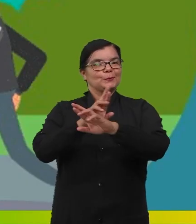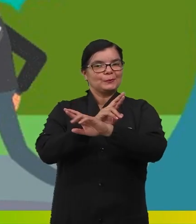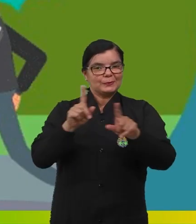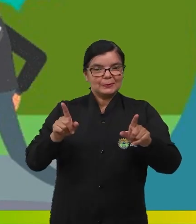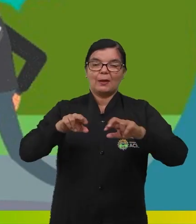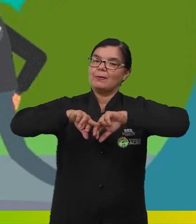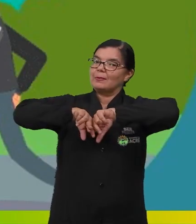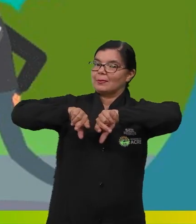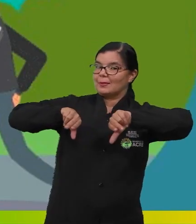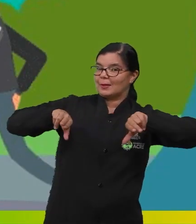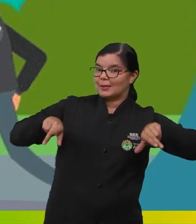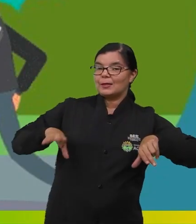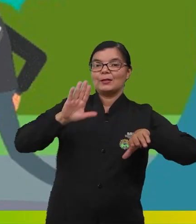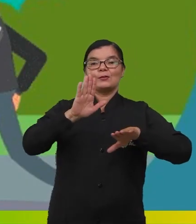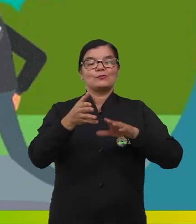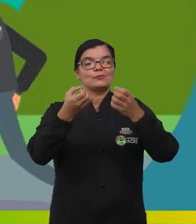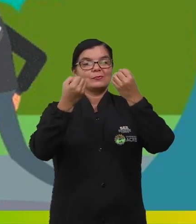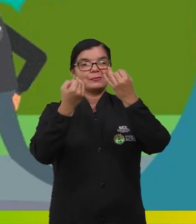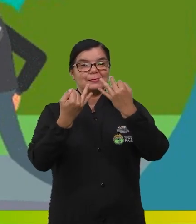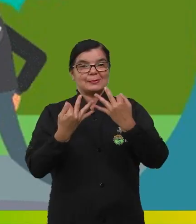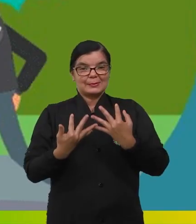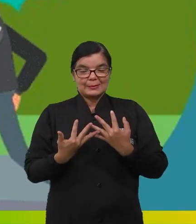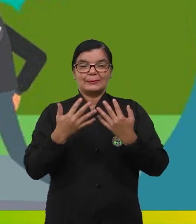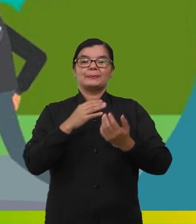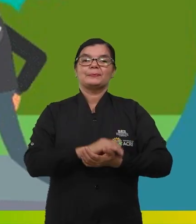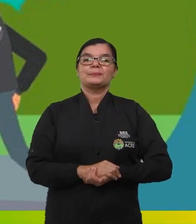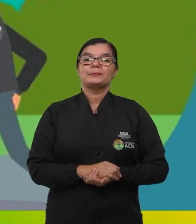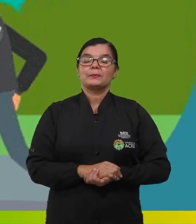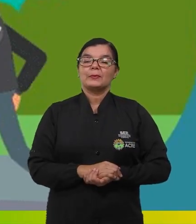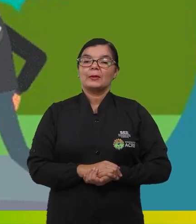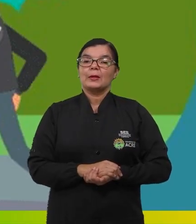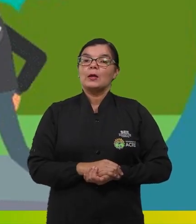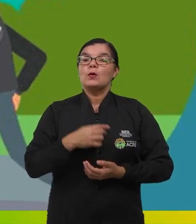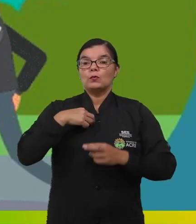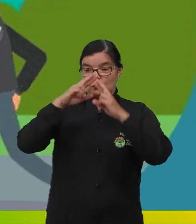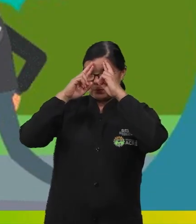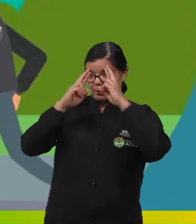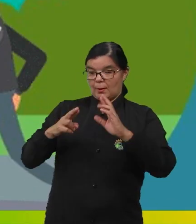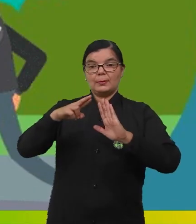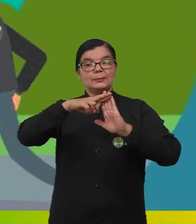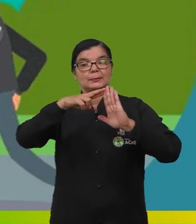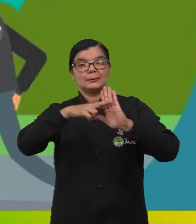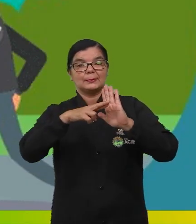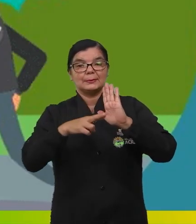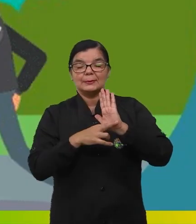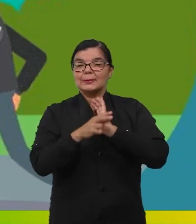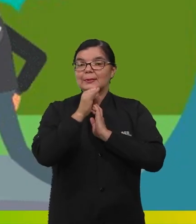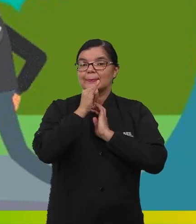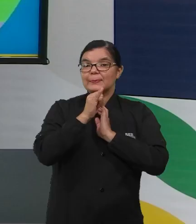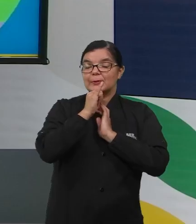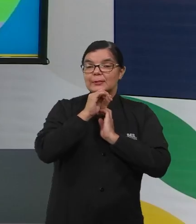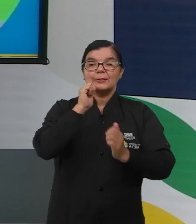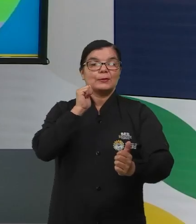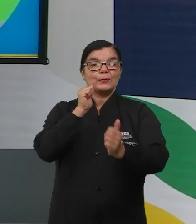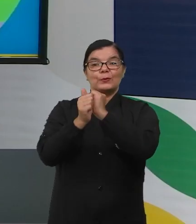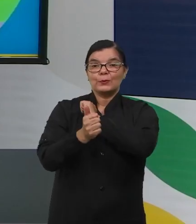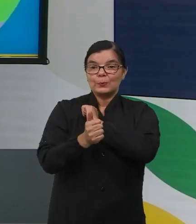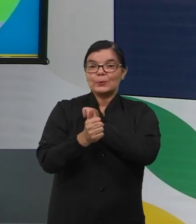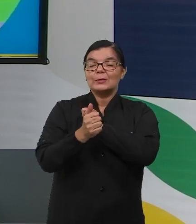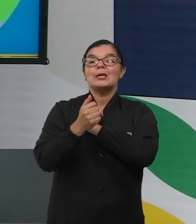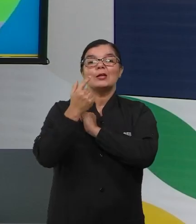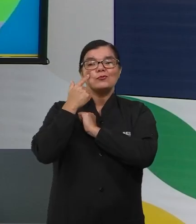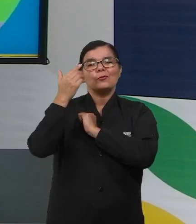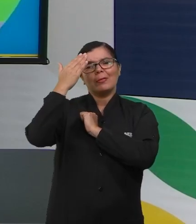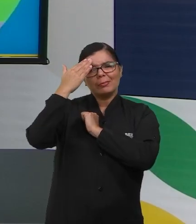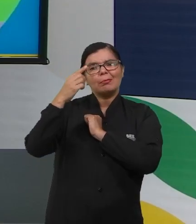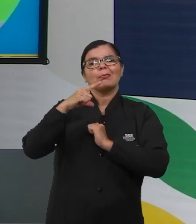a diversidade, como a gente já observou, o respeito às regras. Por exemplo, ali no esporte, a gente entende